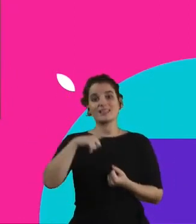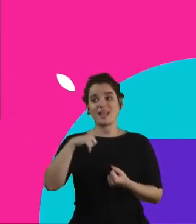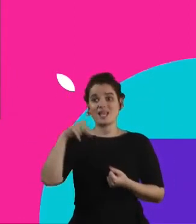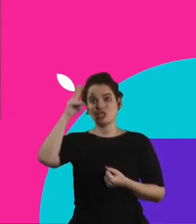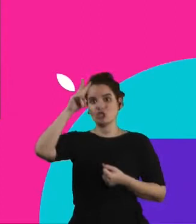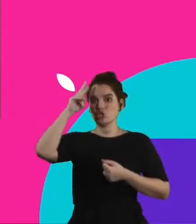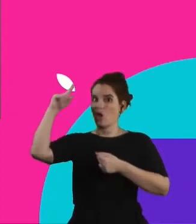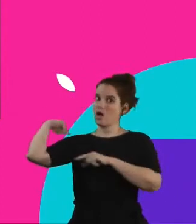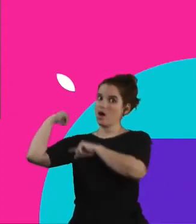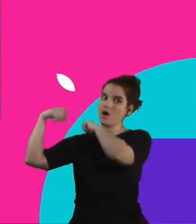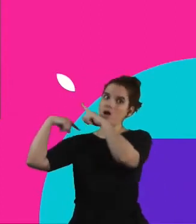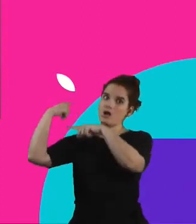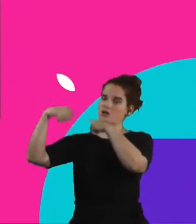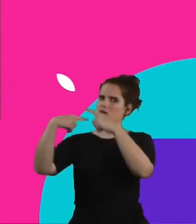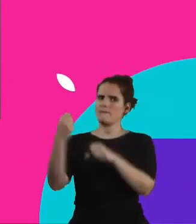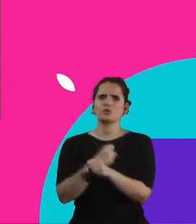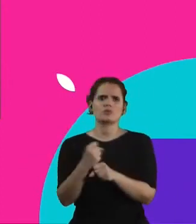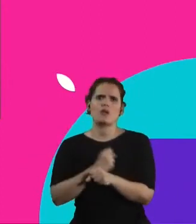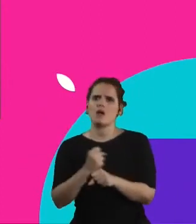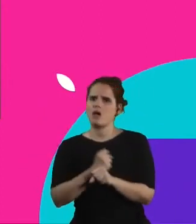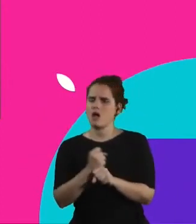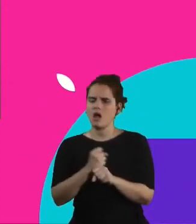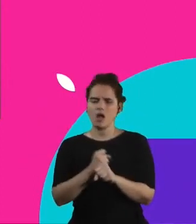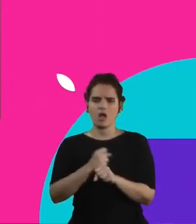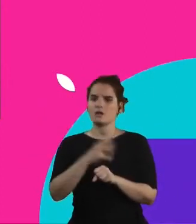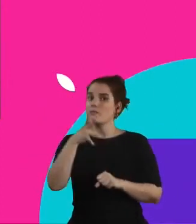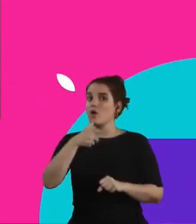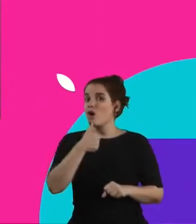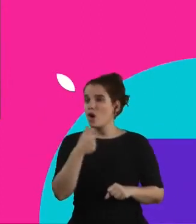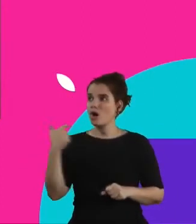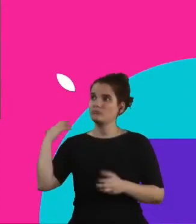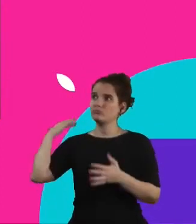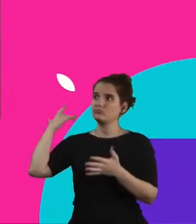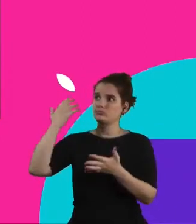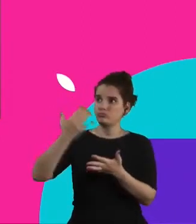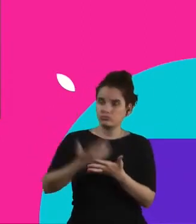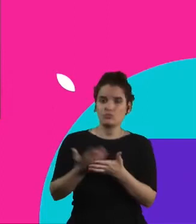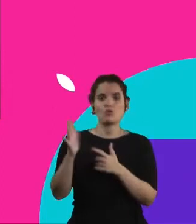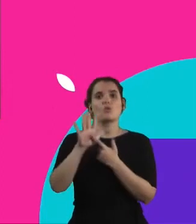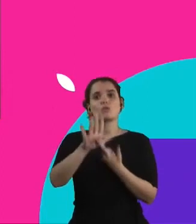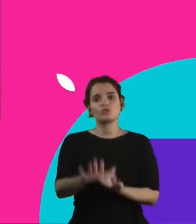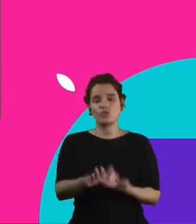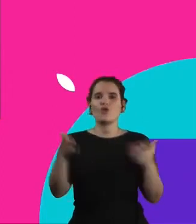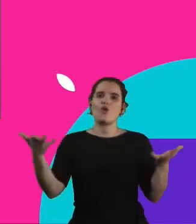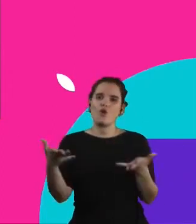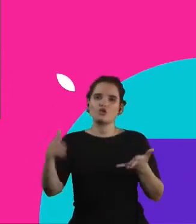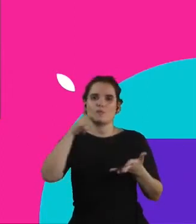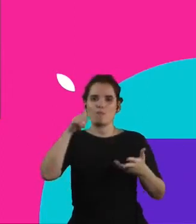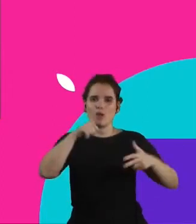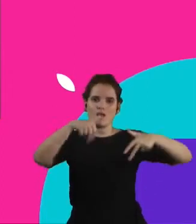históricos muito duradouros, inclusive, que trouxeram a gente para esse cenário de exclusão,